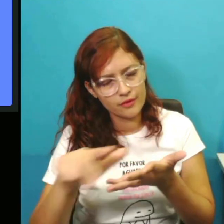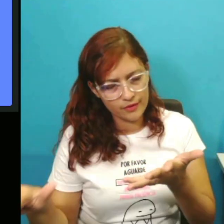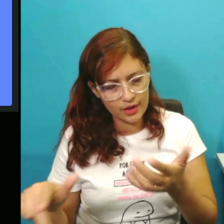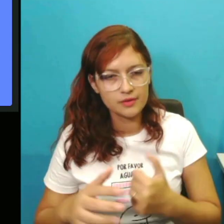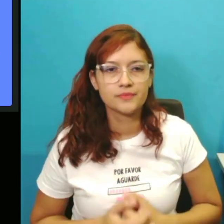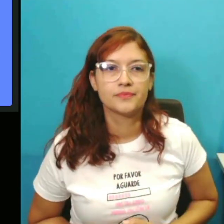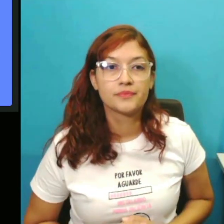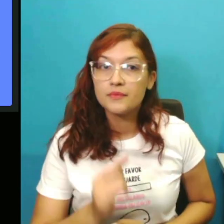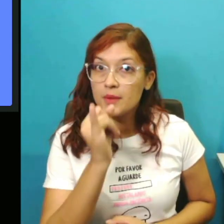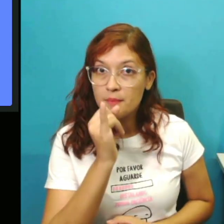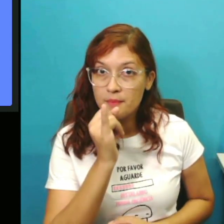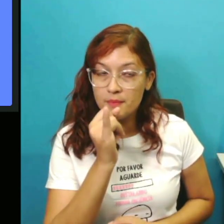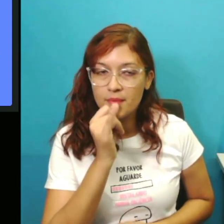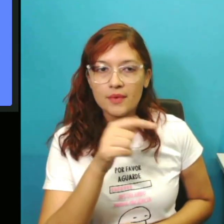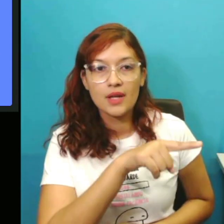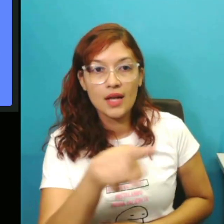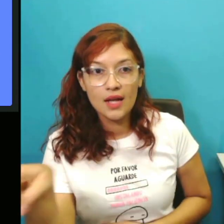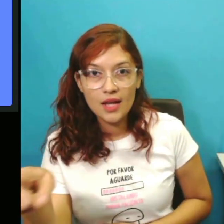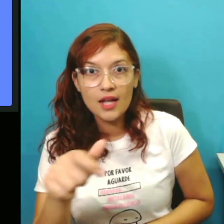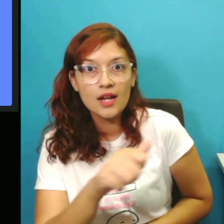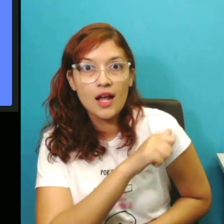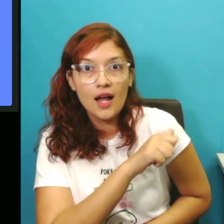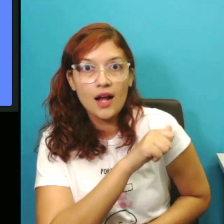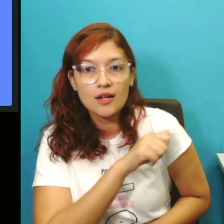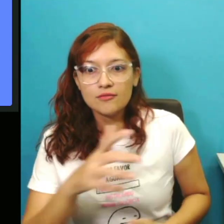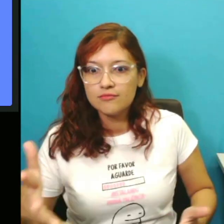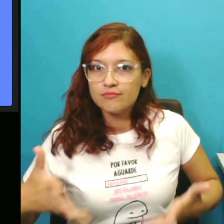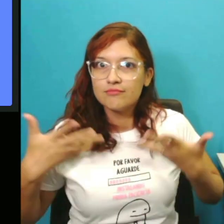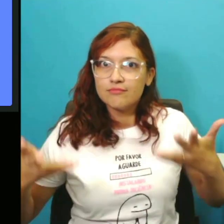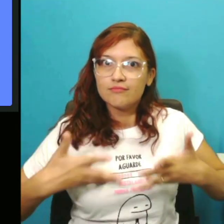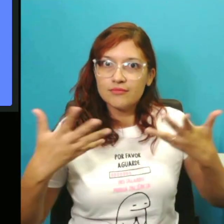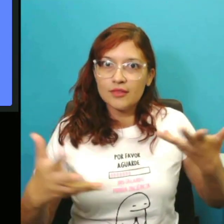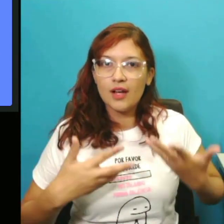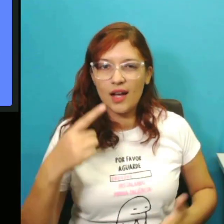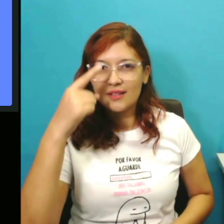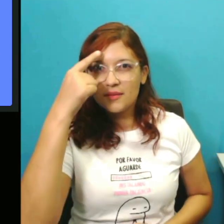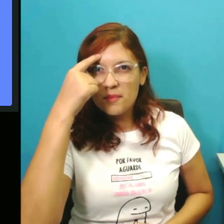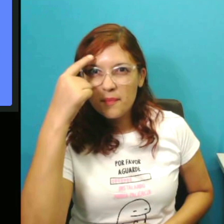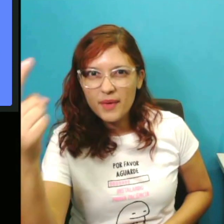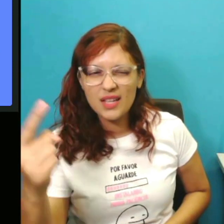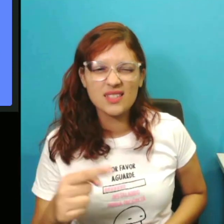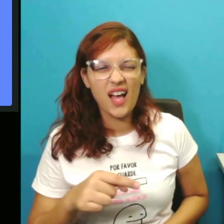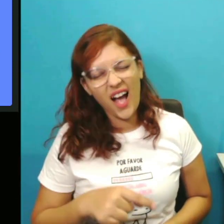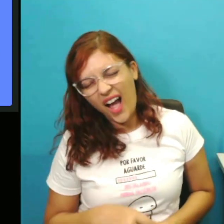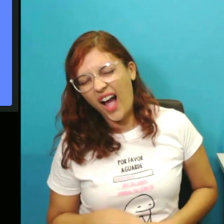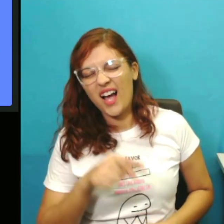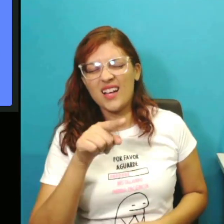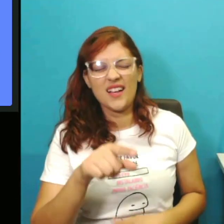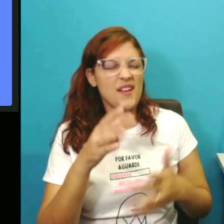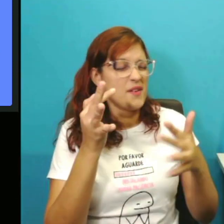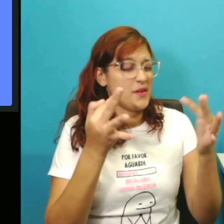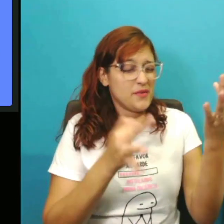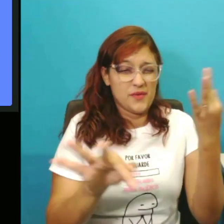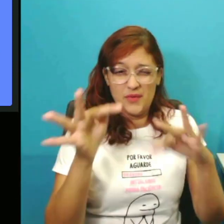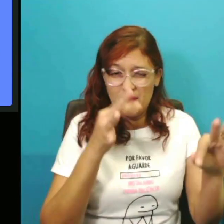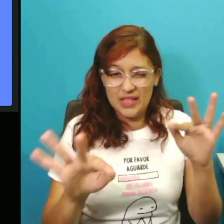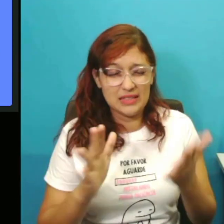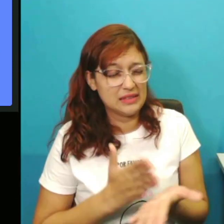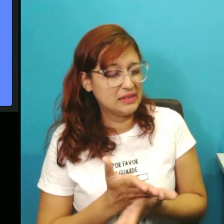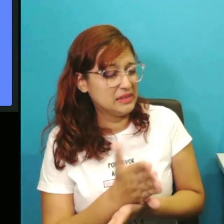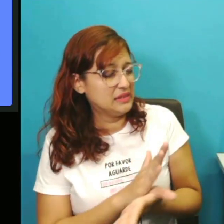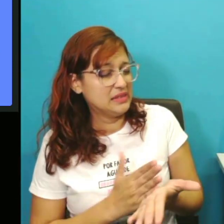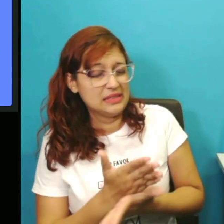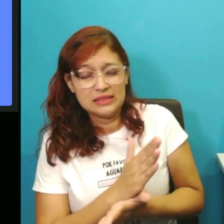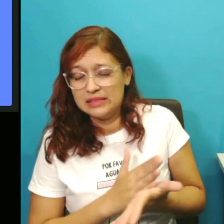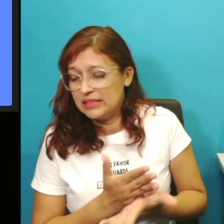alguns pontos interessantes. Por exemplo, os alunos ficaram bastante engajados. Então, eles mudaram